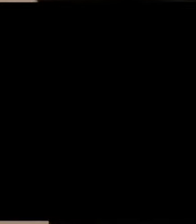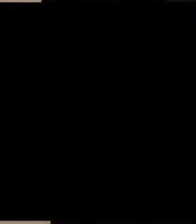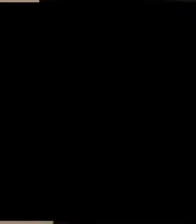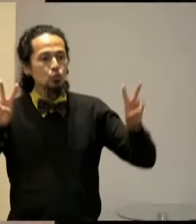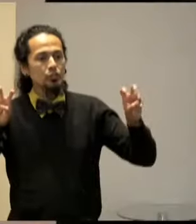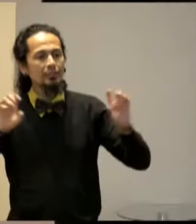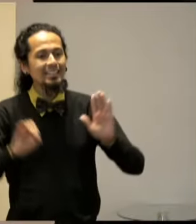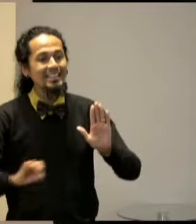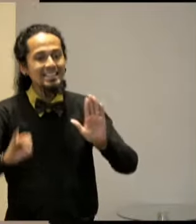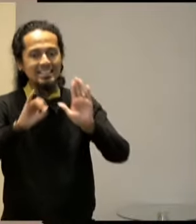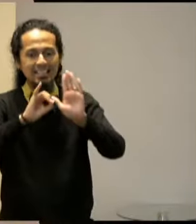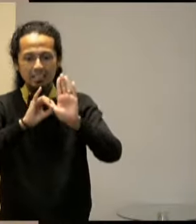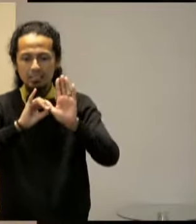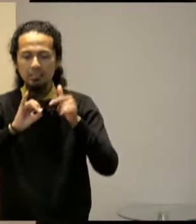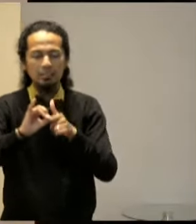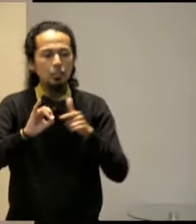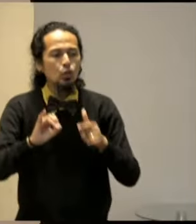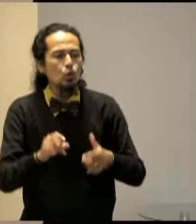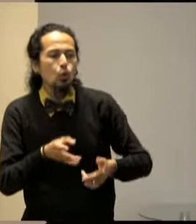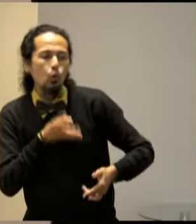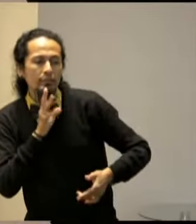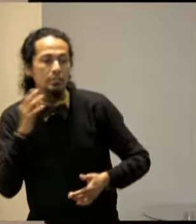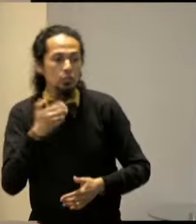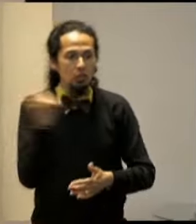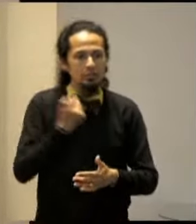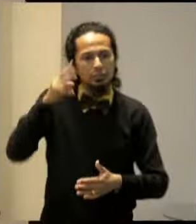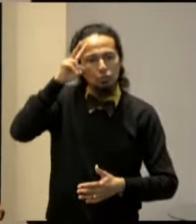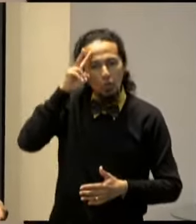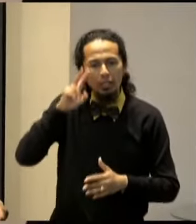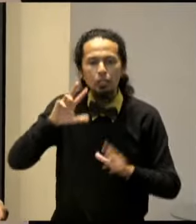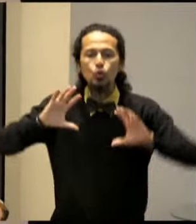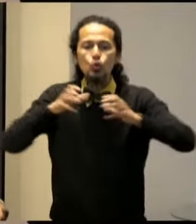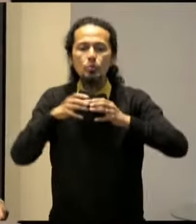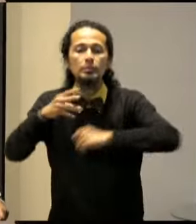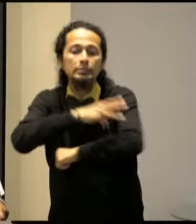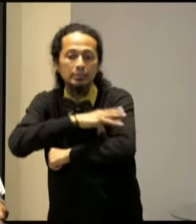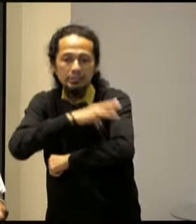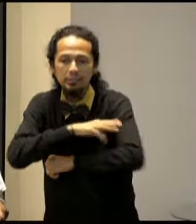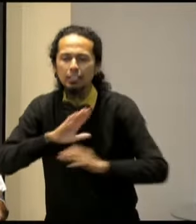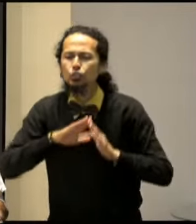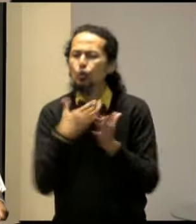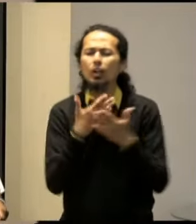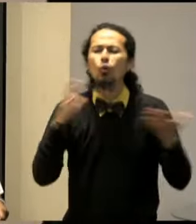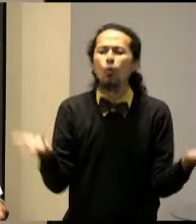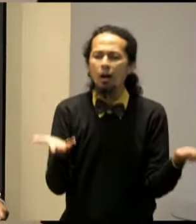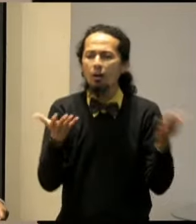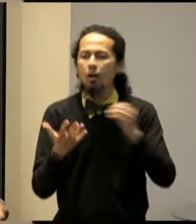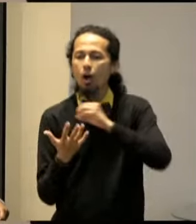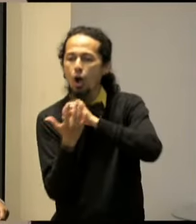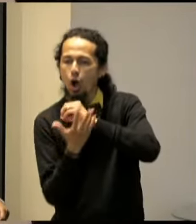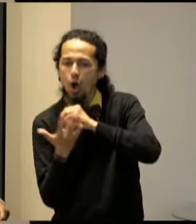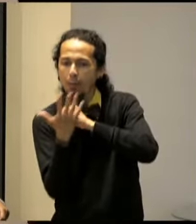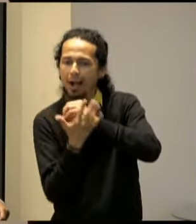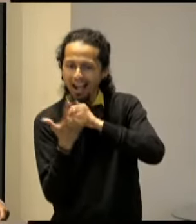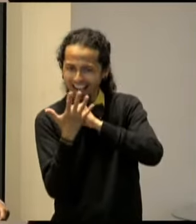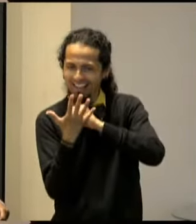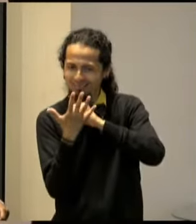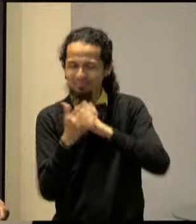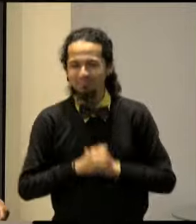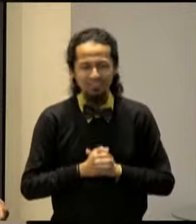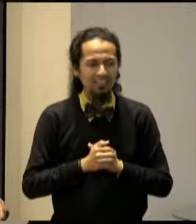nossas histórias com as turmas de terceiro ano da Escola Básica Municipal Osmar Cunha,